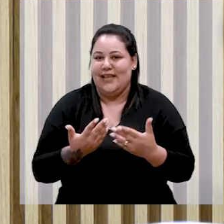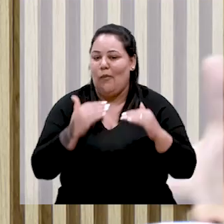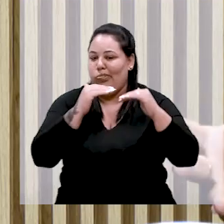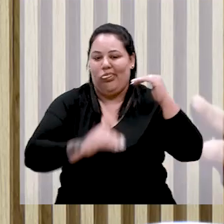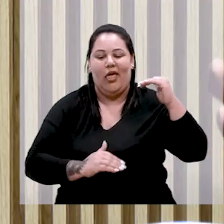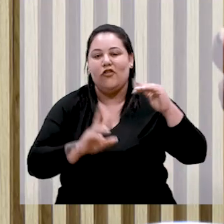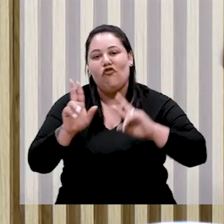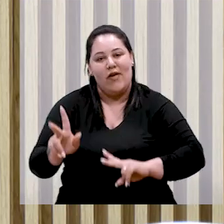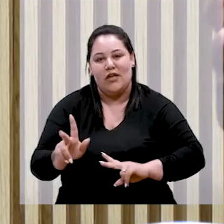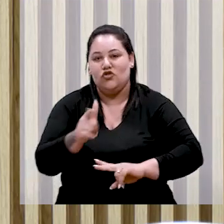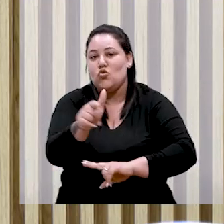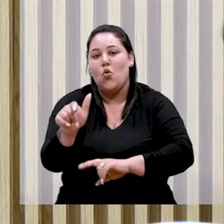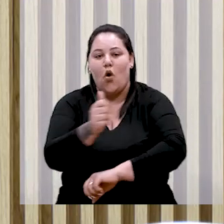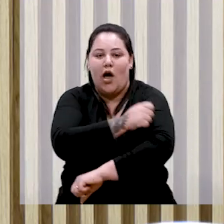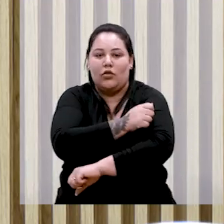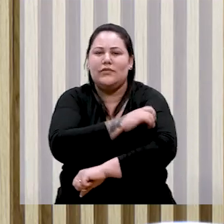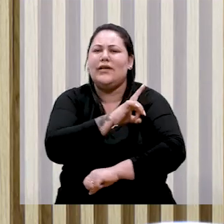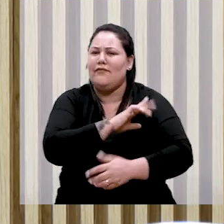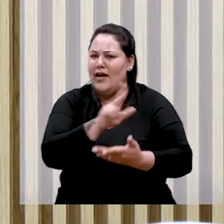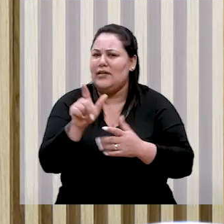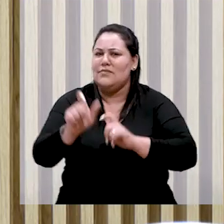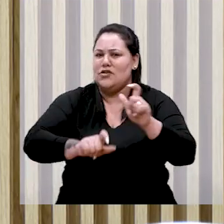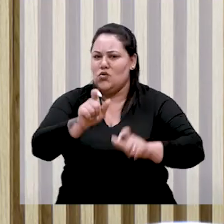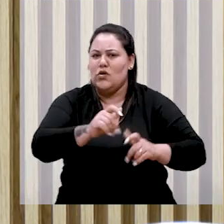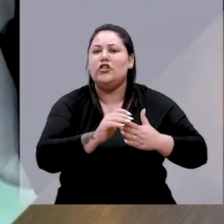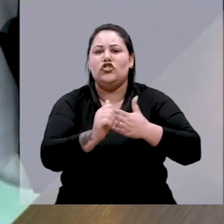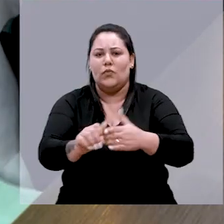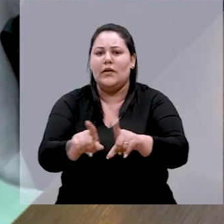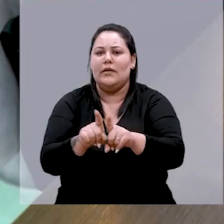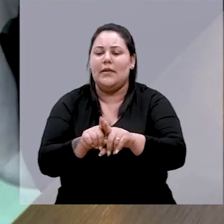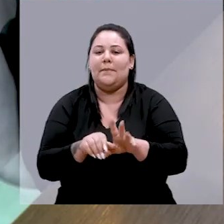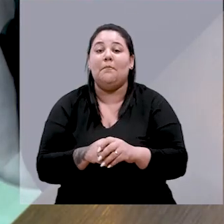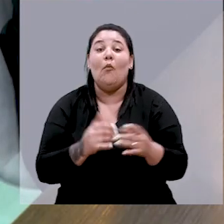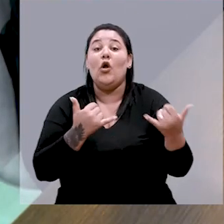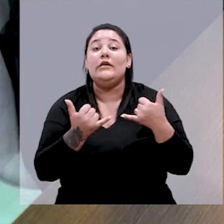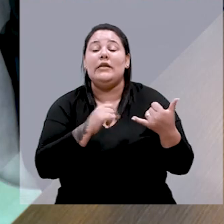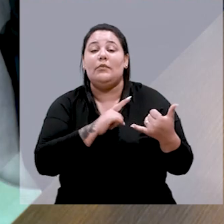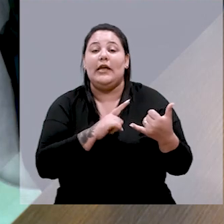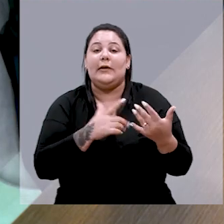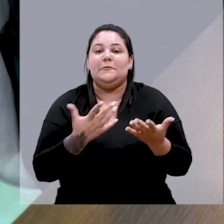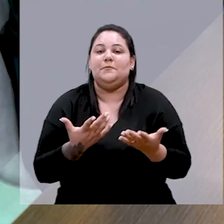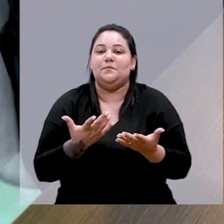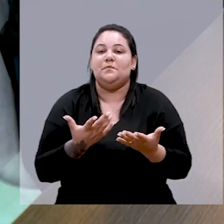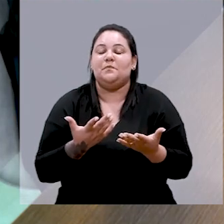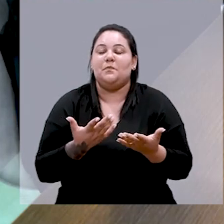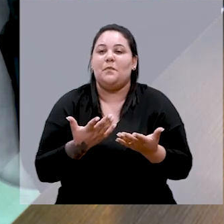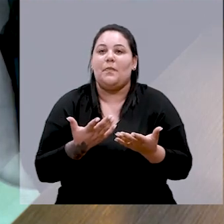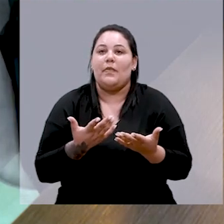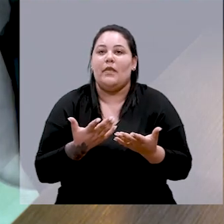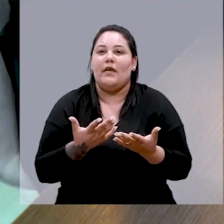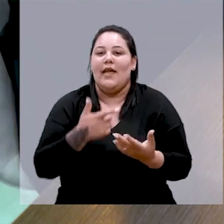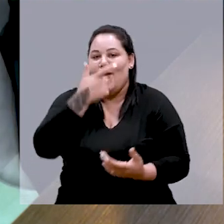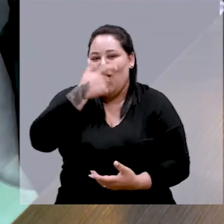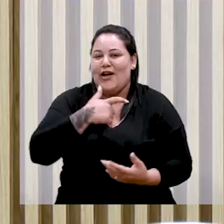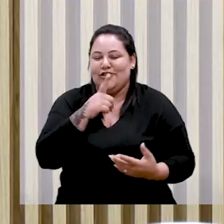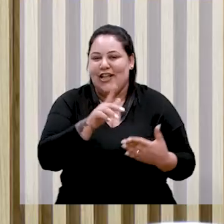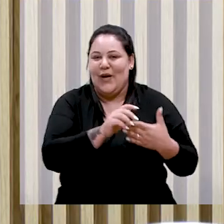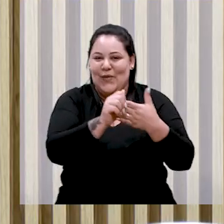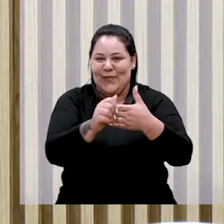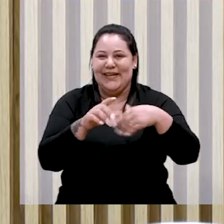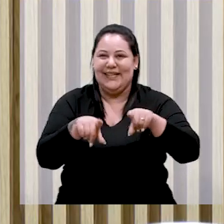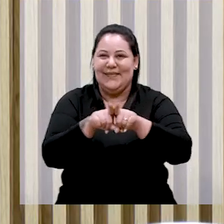a gente tem vários casos Claro, que a uma gente outra veio acompanhando. voltagem, digamos assim. Exato, nós temos, por exemplo, que talvez até esteja